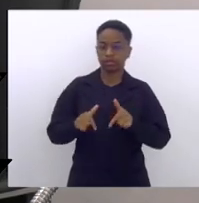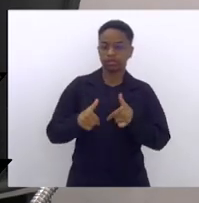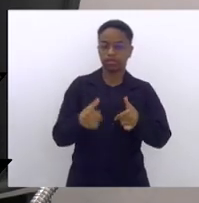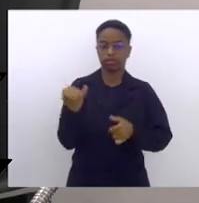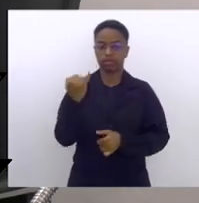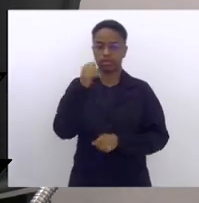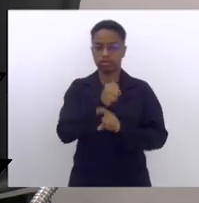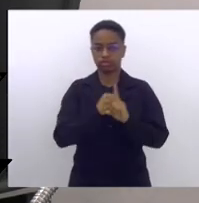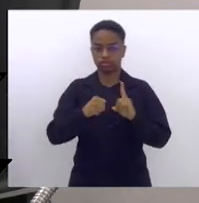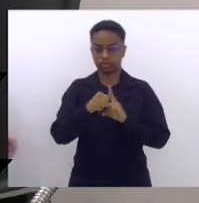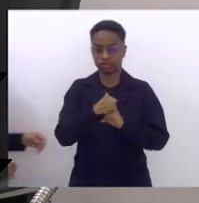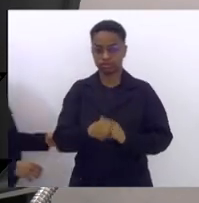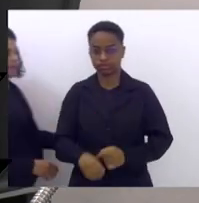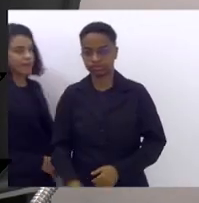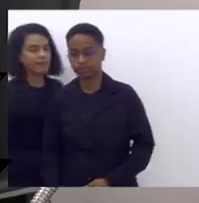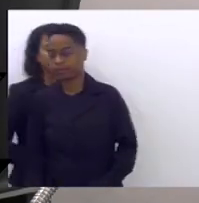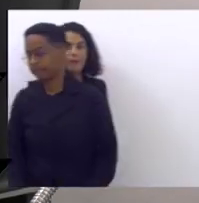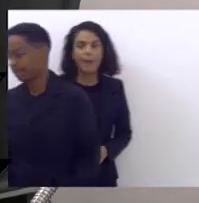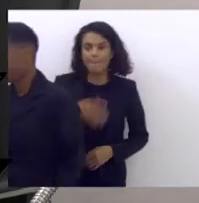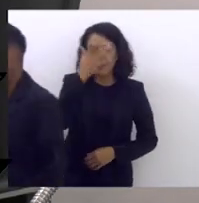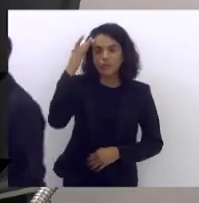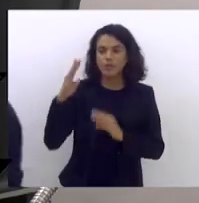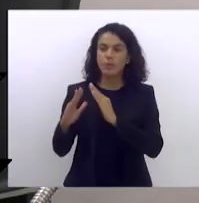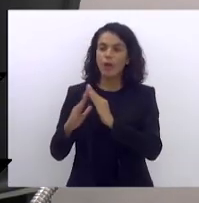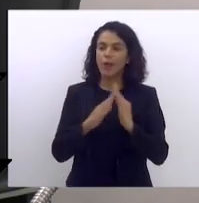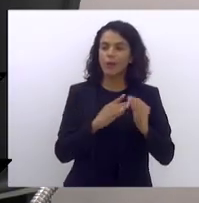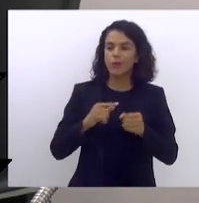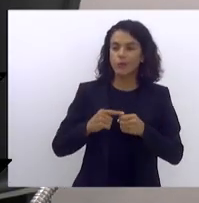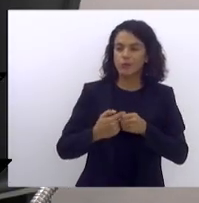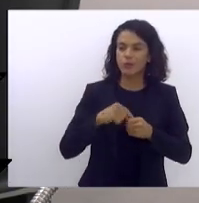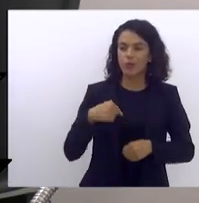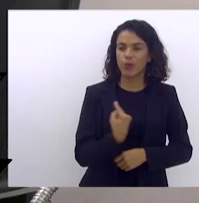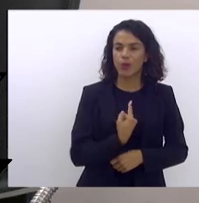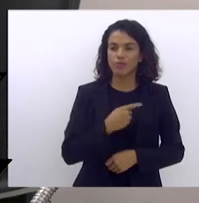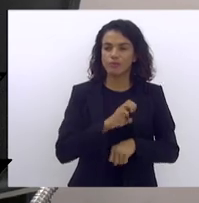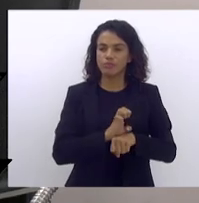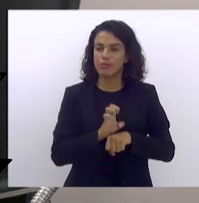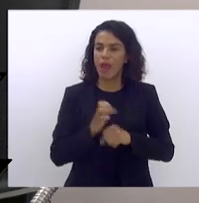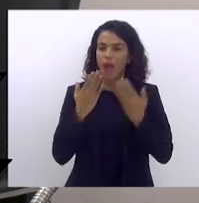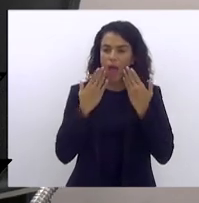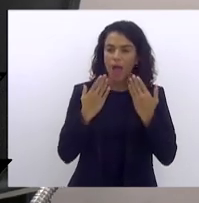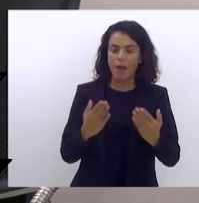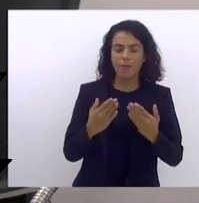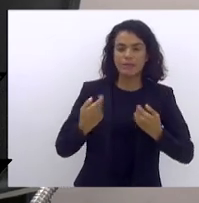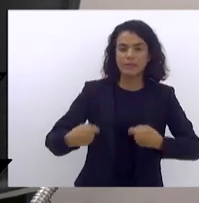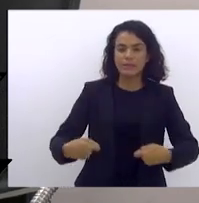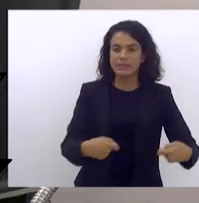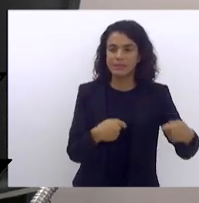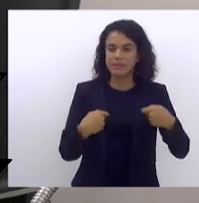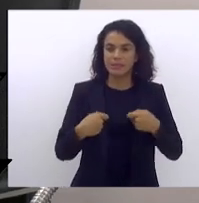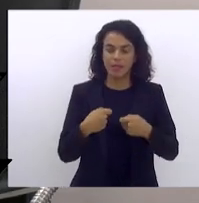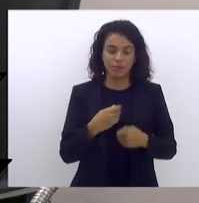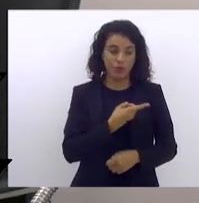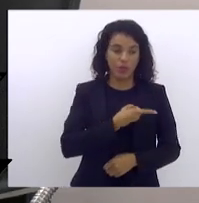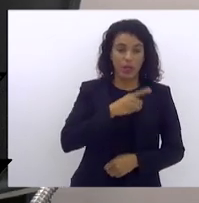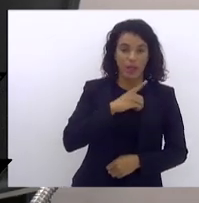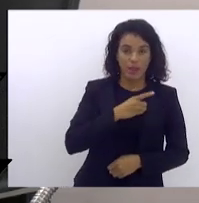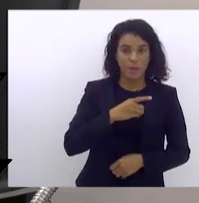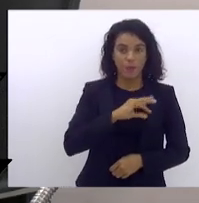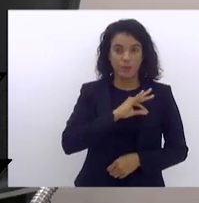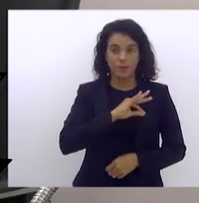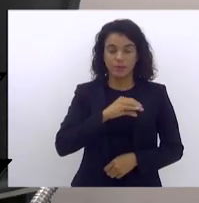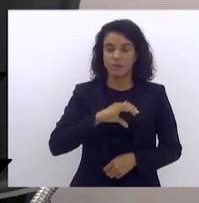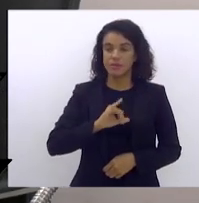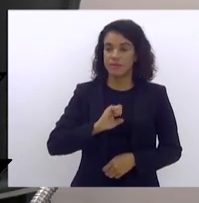sociedade. É deste tipo de trabalho que pessoas moradoras dos municípios do nosso Estado apresentam suas demandas diretamente aos delegados de Polícia Civil e